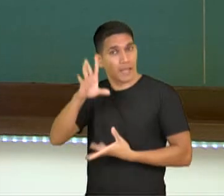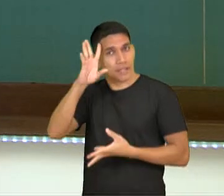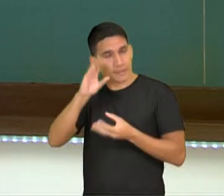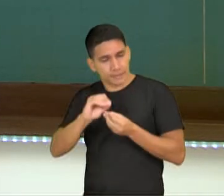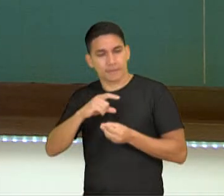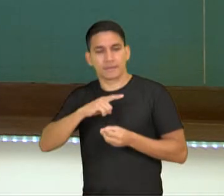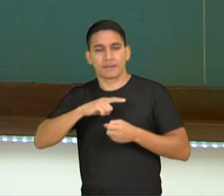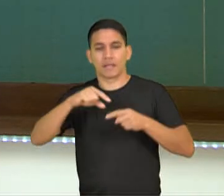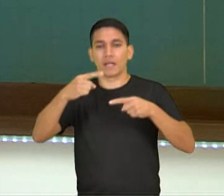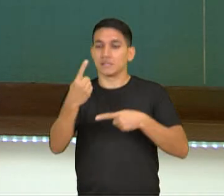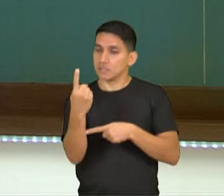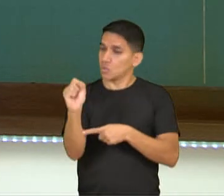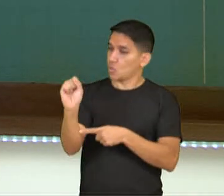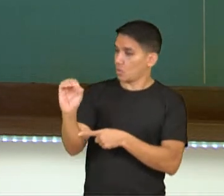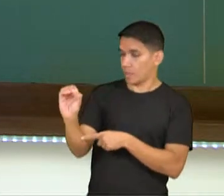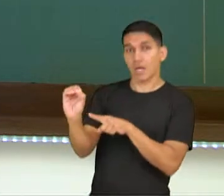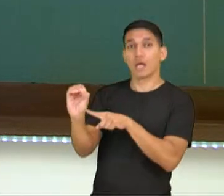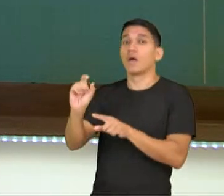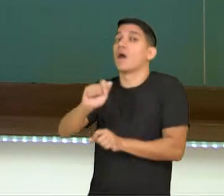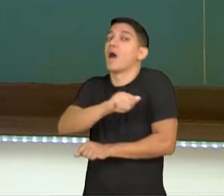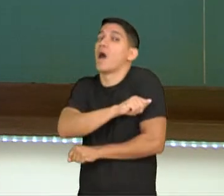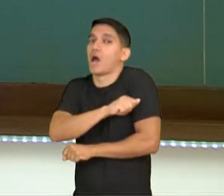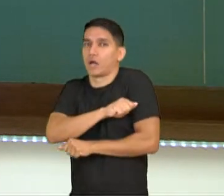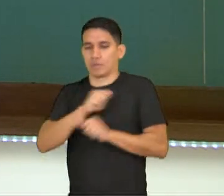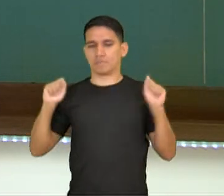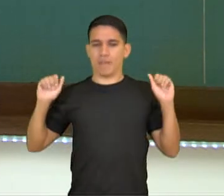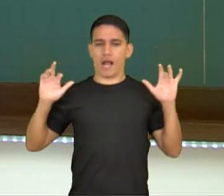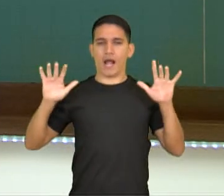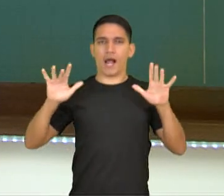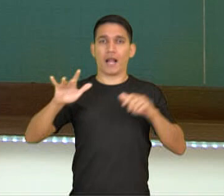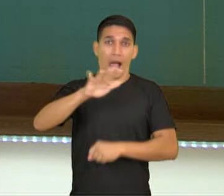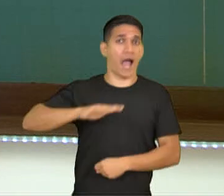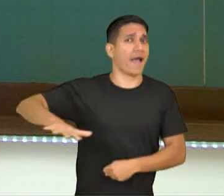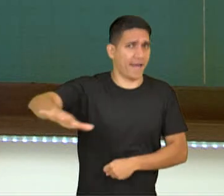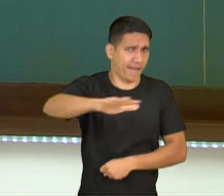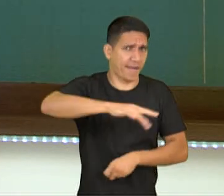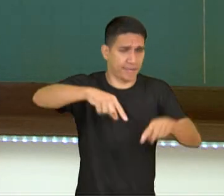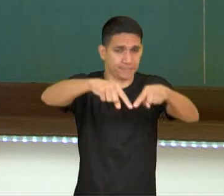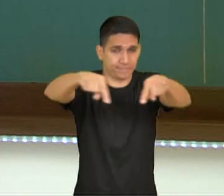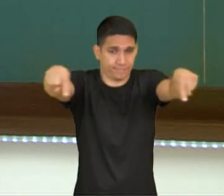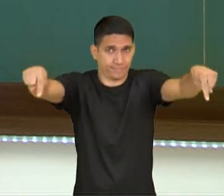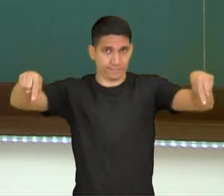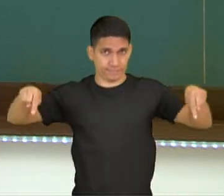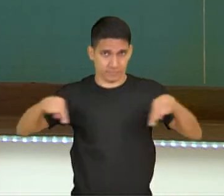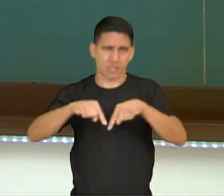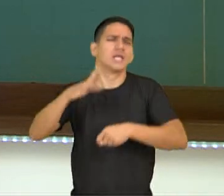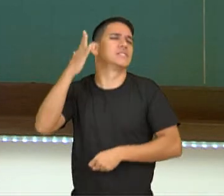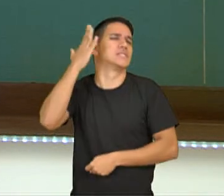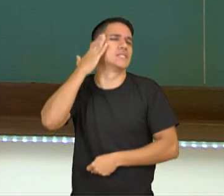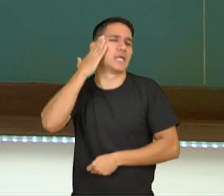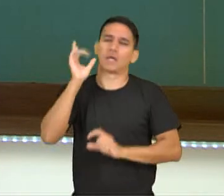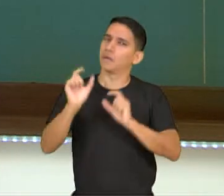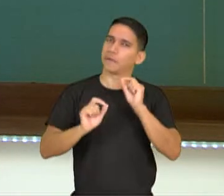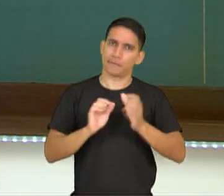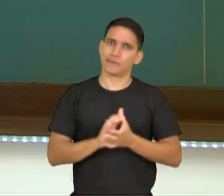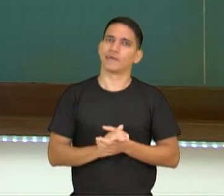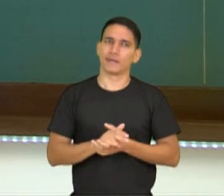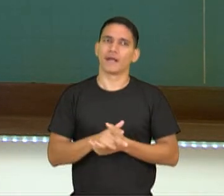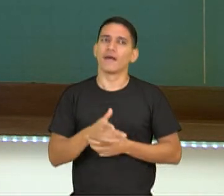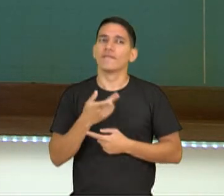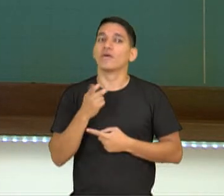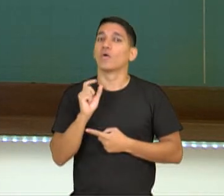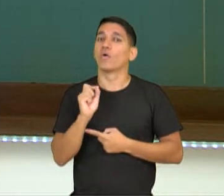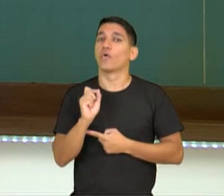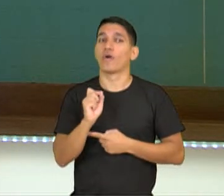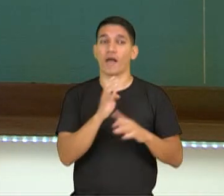lá os 180 alunos que eles vão estar dispostos, né, numa área. E a gente sabe que, né, a gente chamou as filas